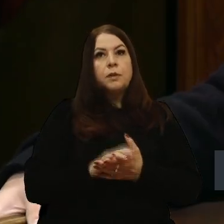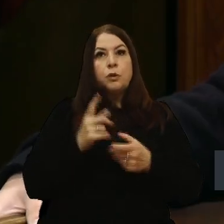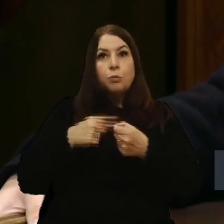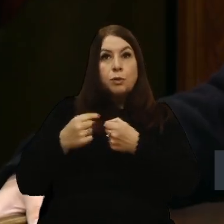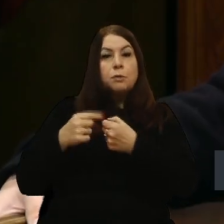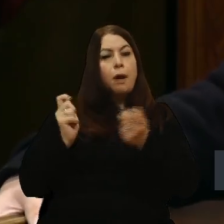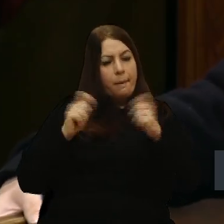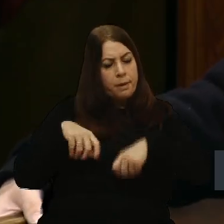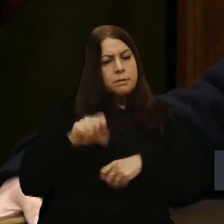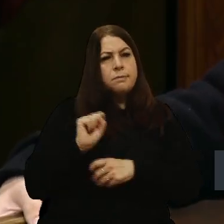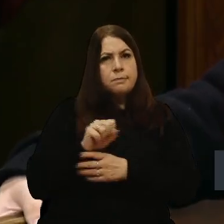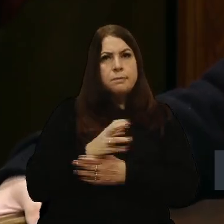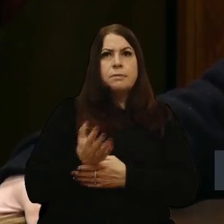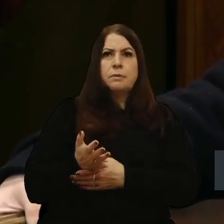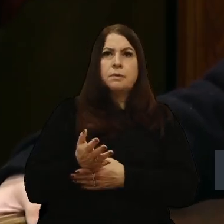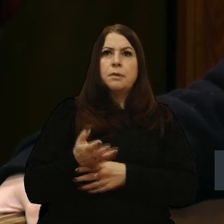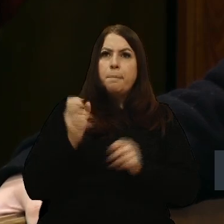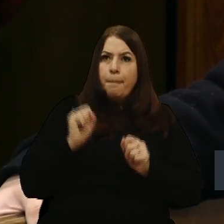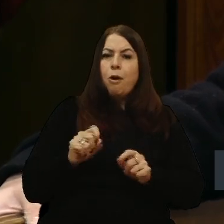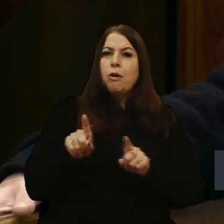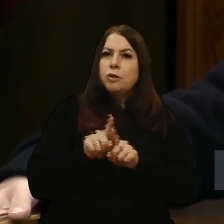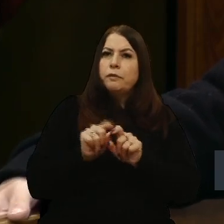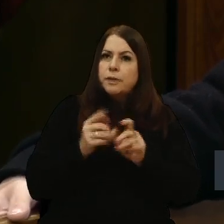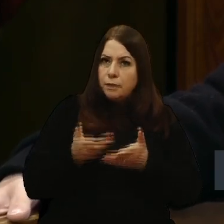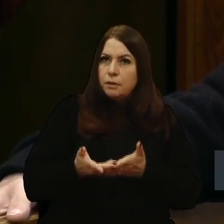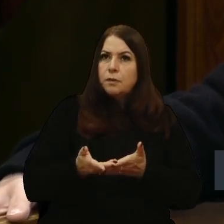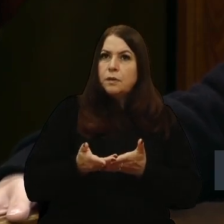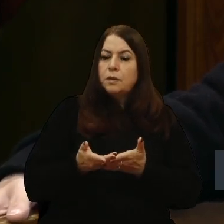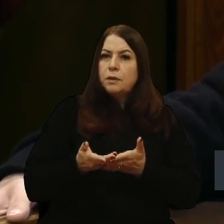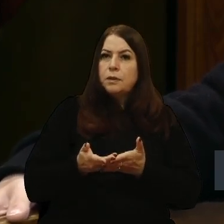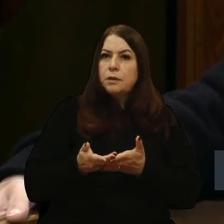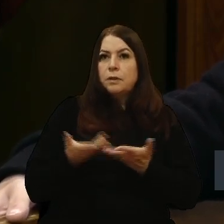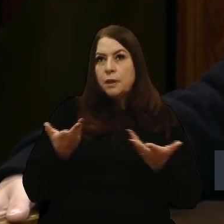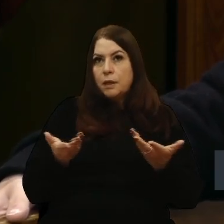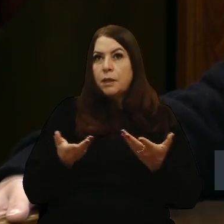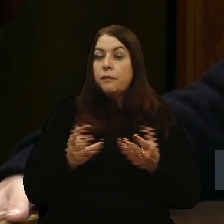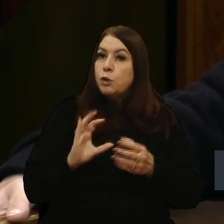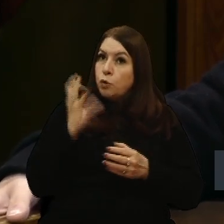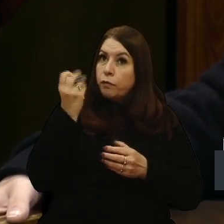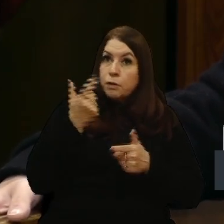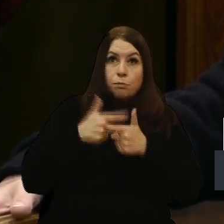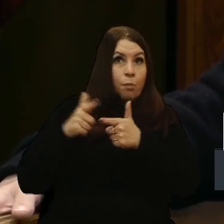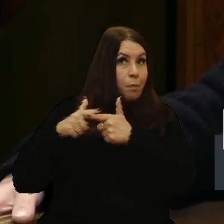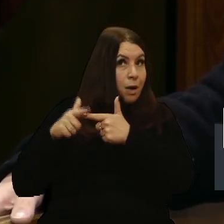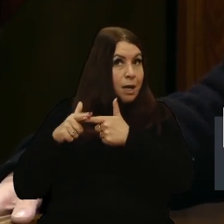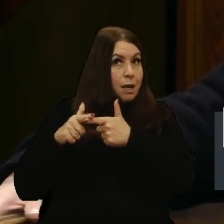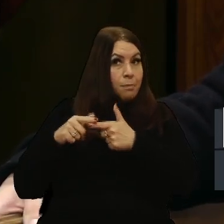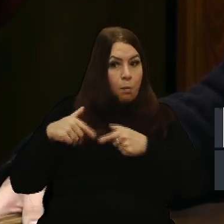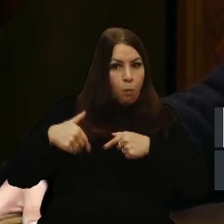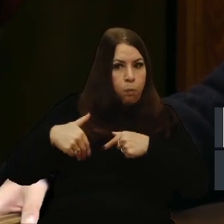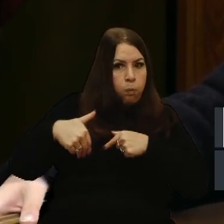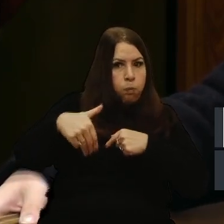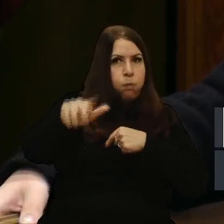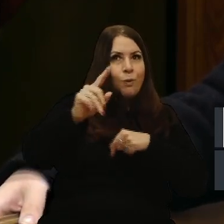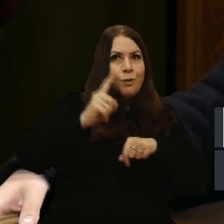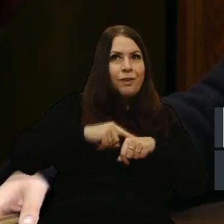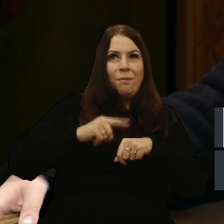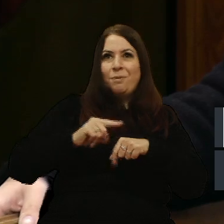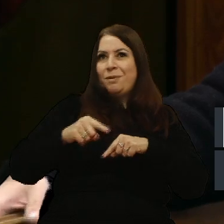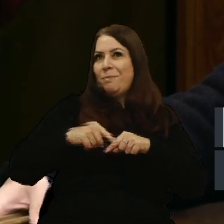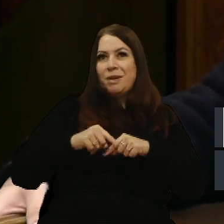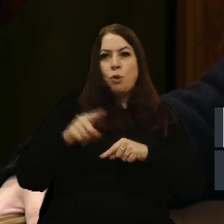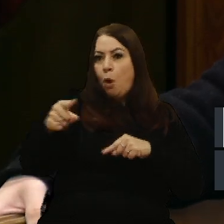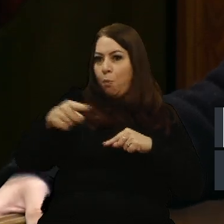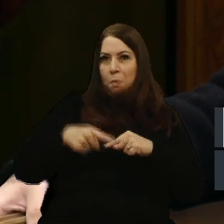tem capacidade, pode e deve fazer. É uma medida que vai resolver nossos problemas a longo prazo também, não só a